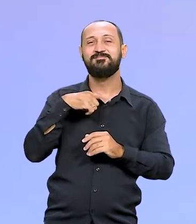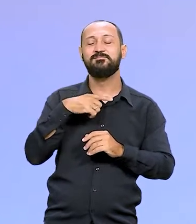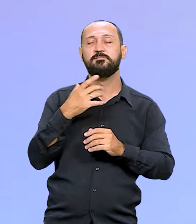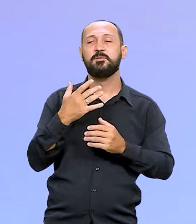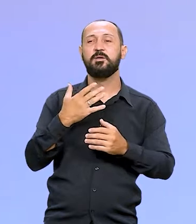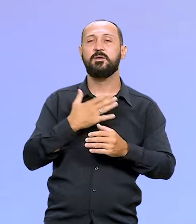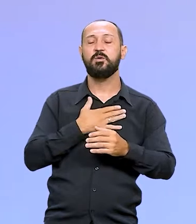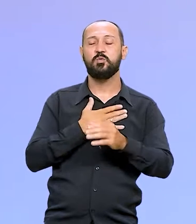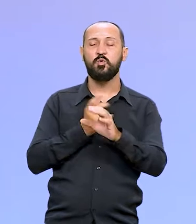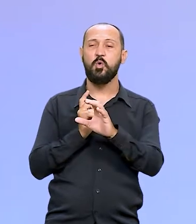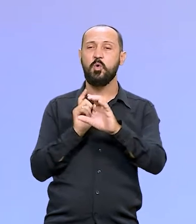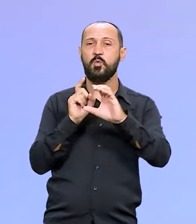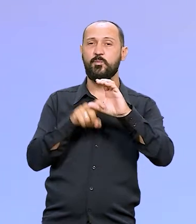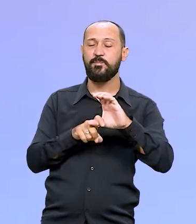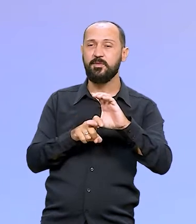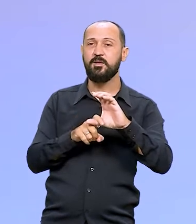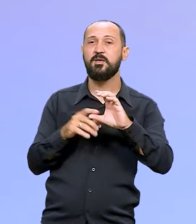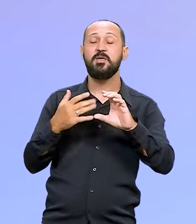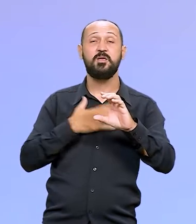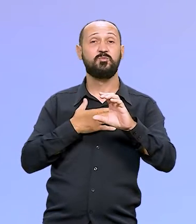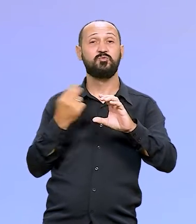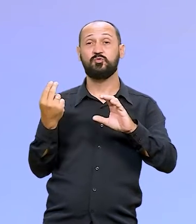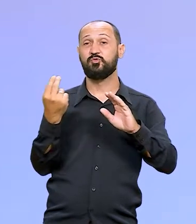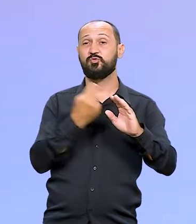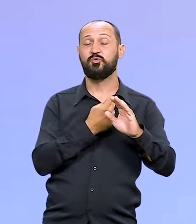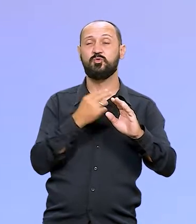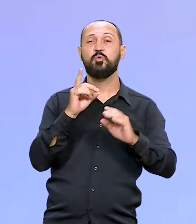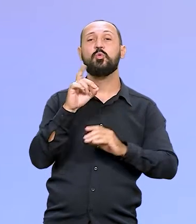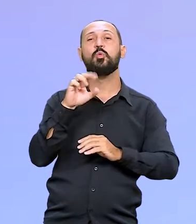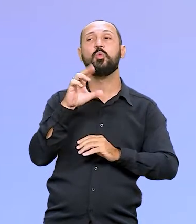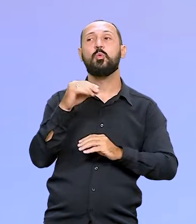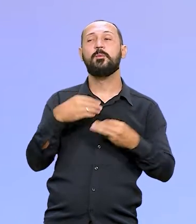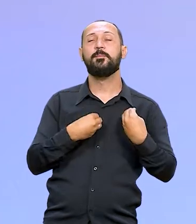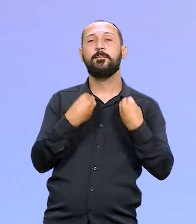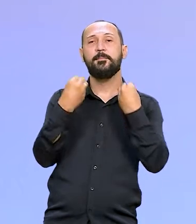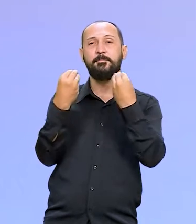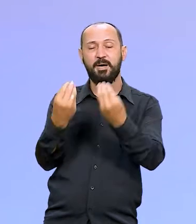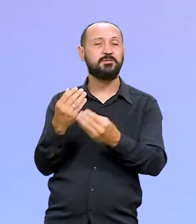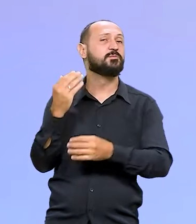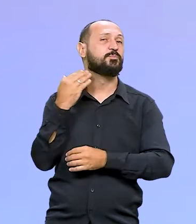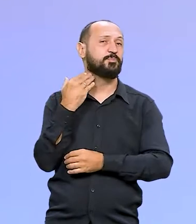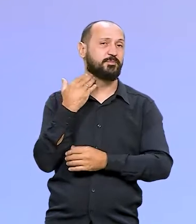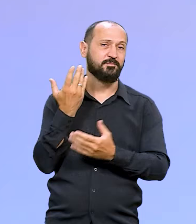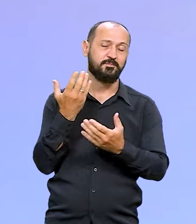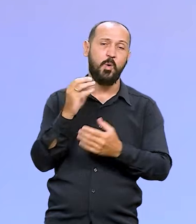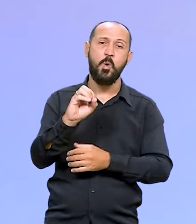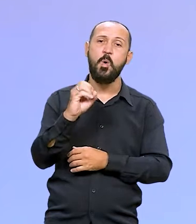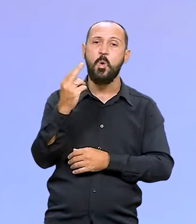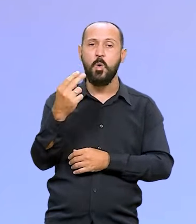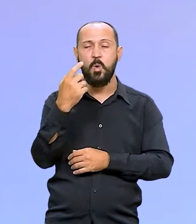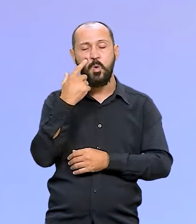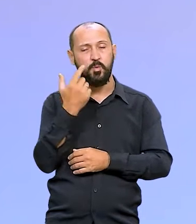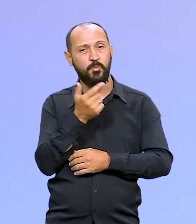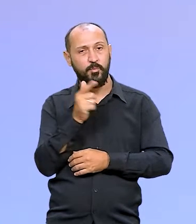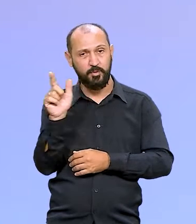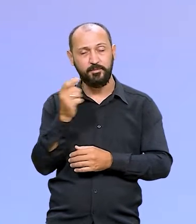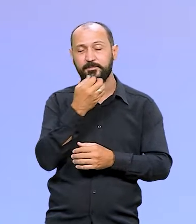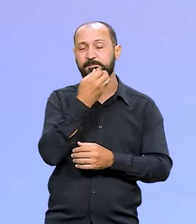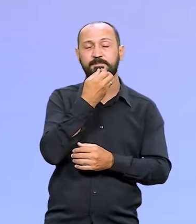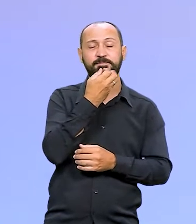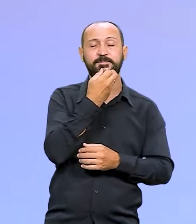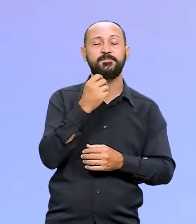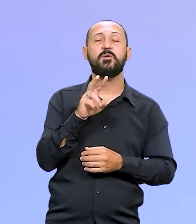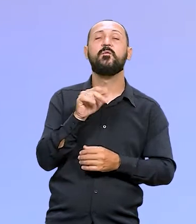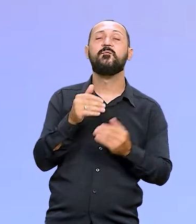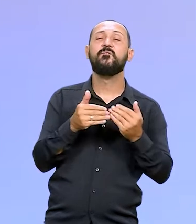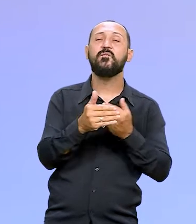aquele devedor fiduciário, ele deixa de ser o proprietário, porque ele passa a propriedade resolúvel para o banco, né, ou para o fiduciário,